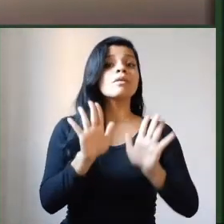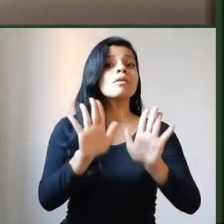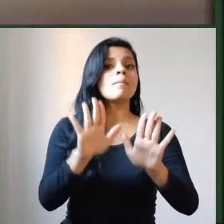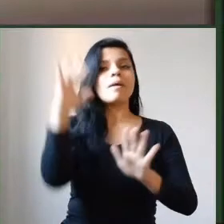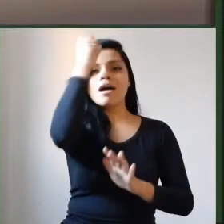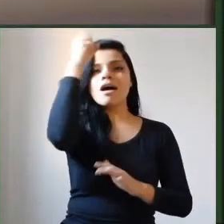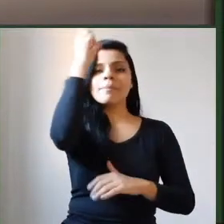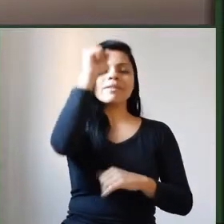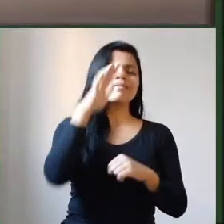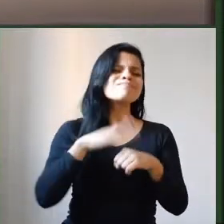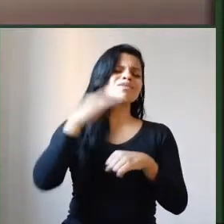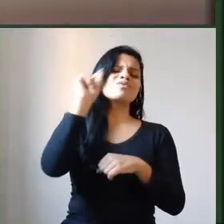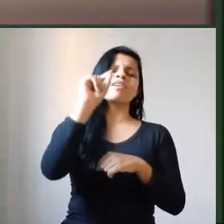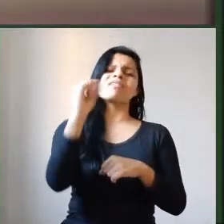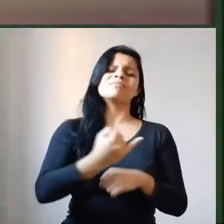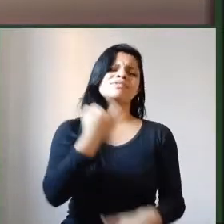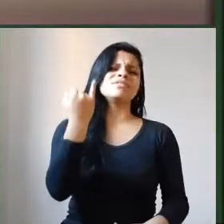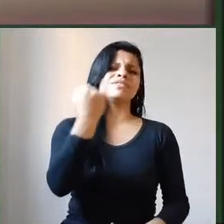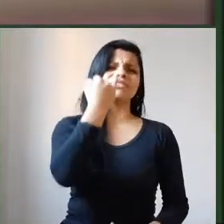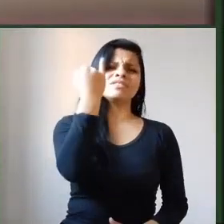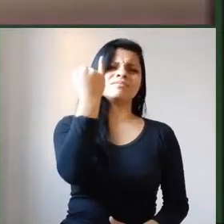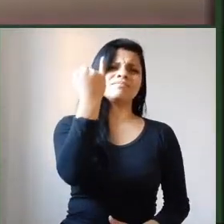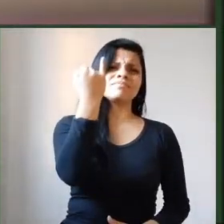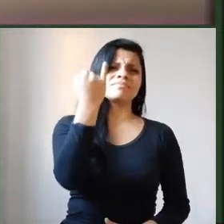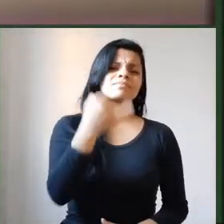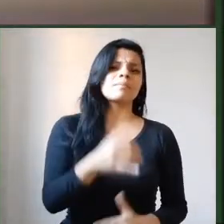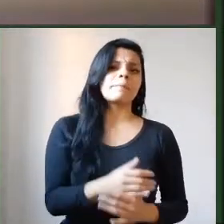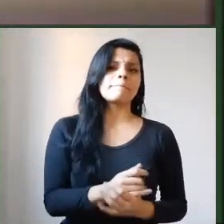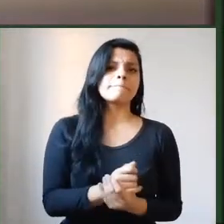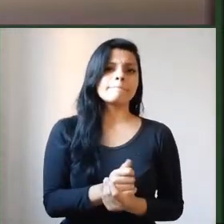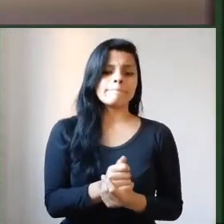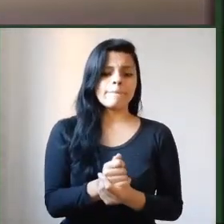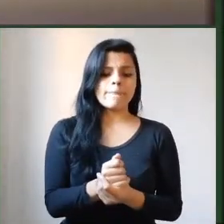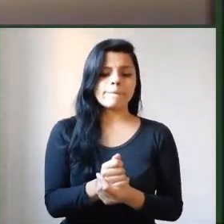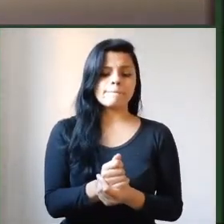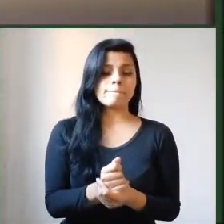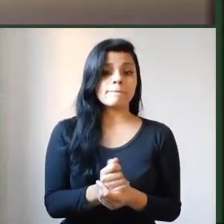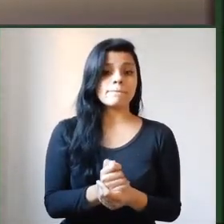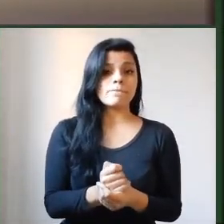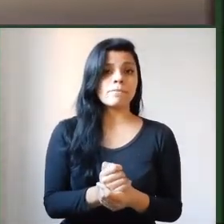foi com relação a a questão que você falou de empatia.